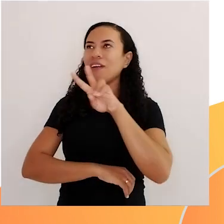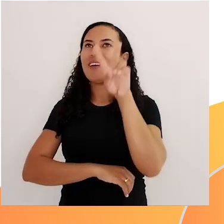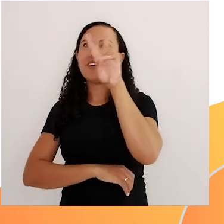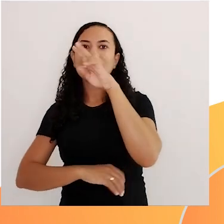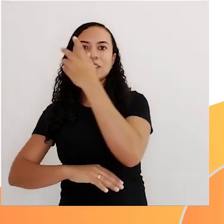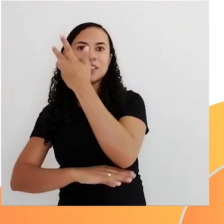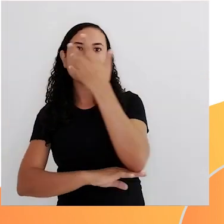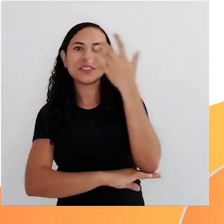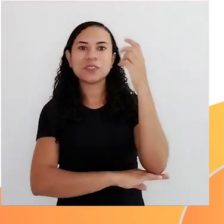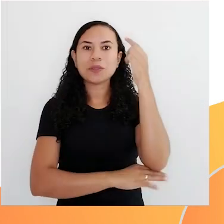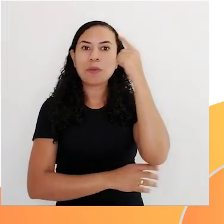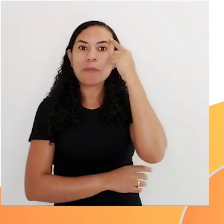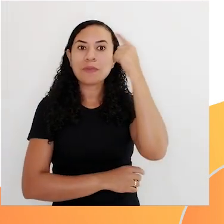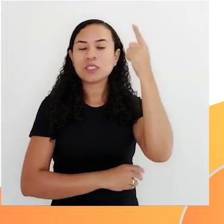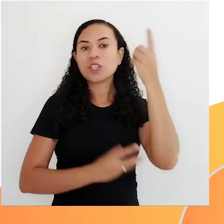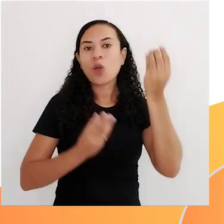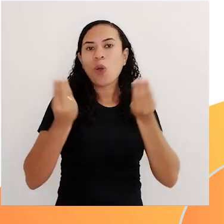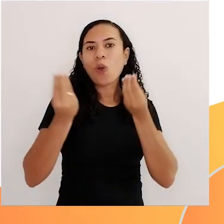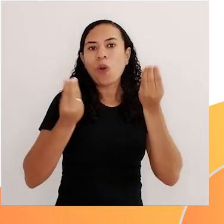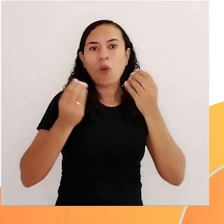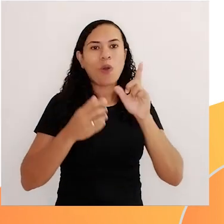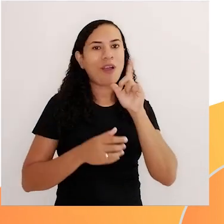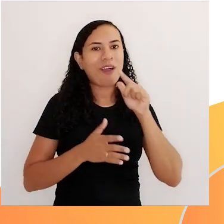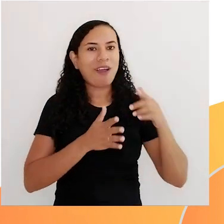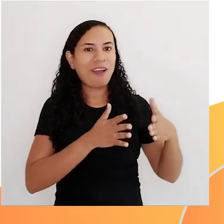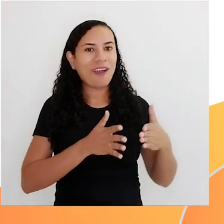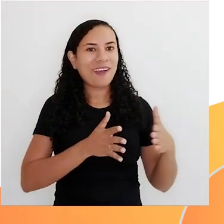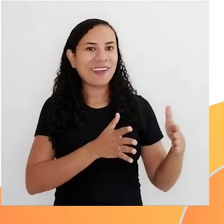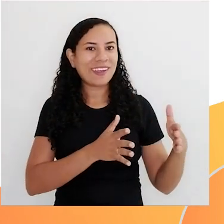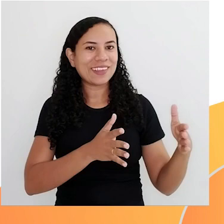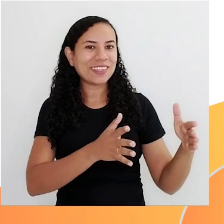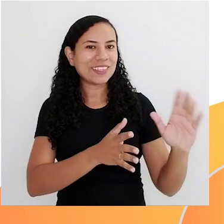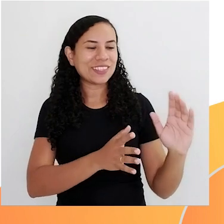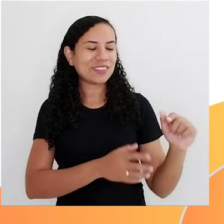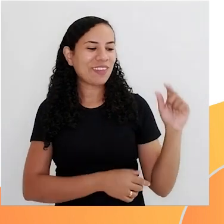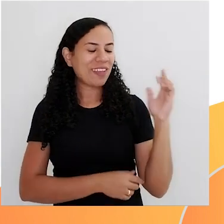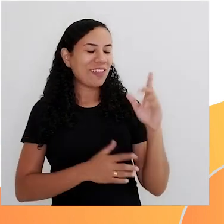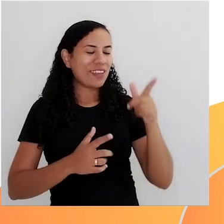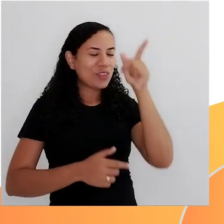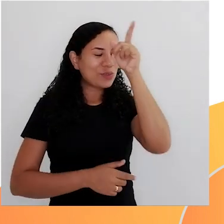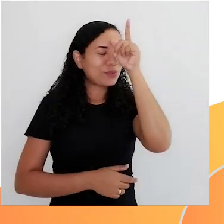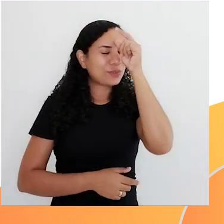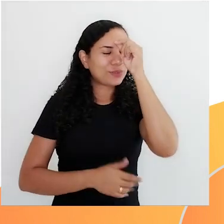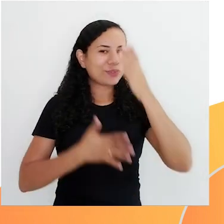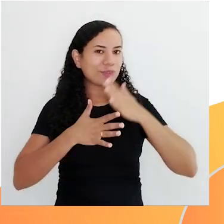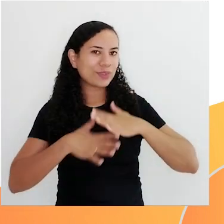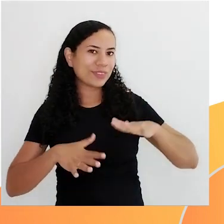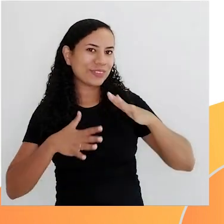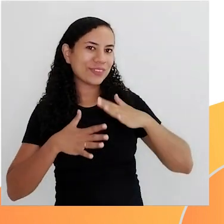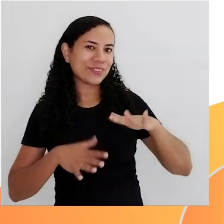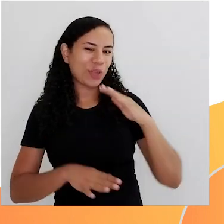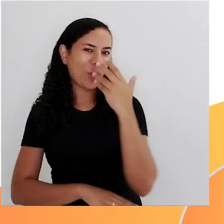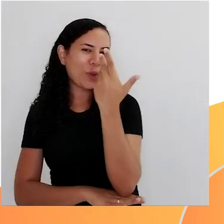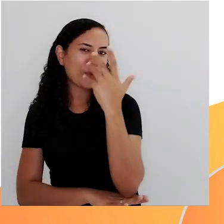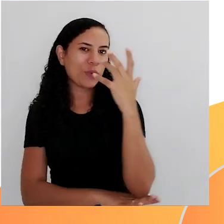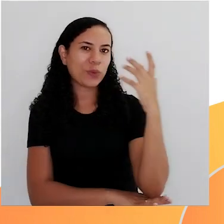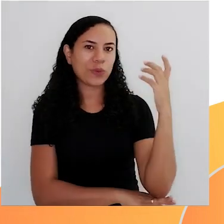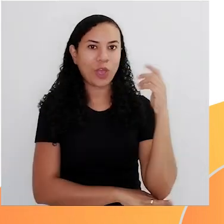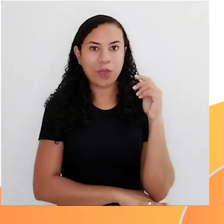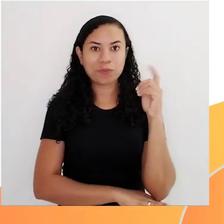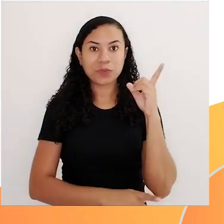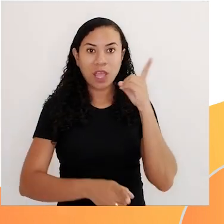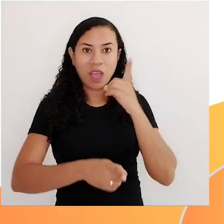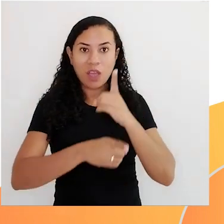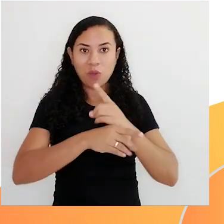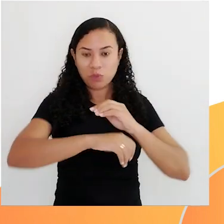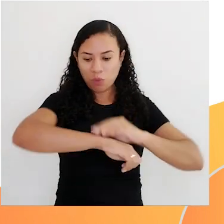pensava em como o maravilhoso lago do seu castelo era relaxante e ecológico. Então,